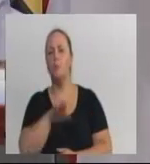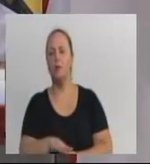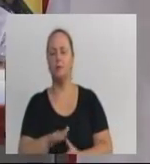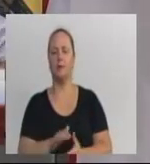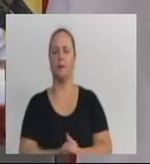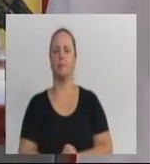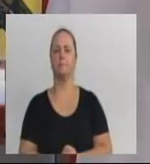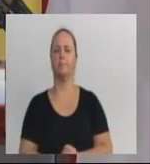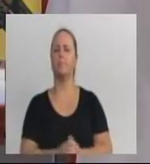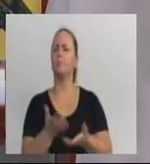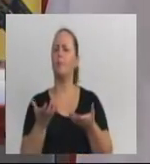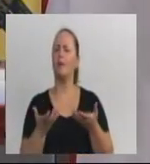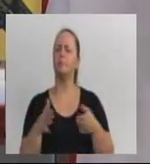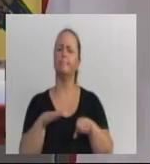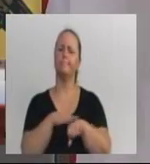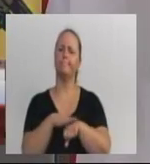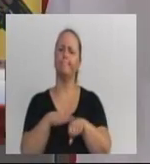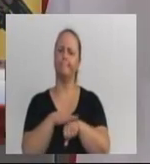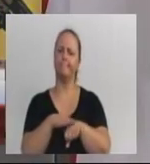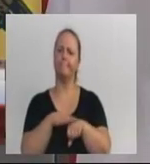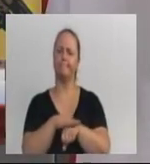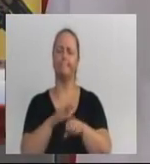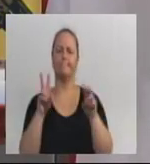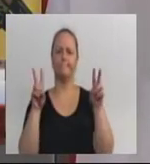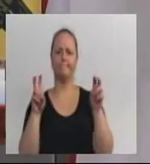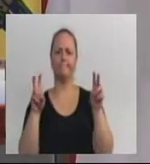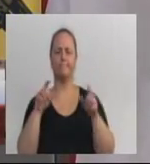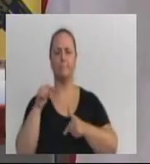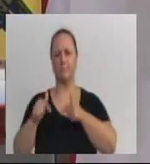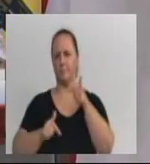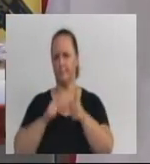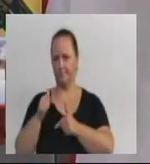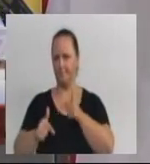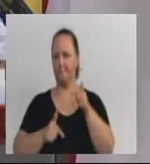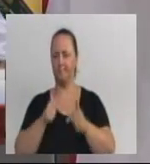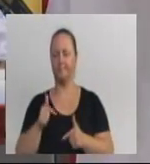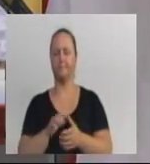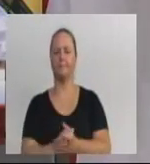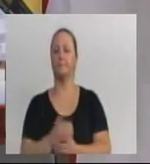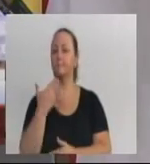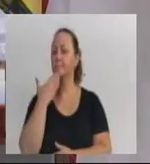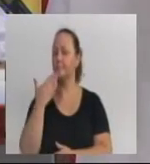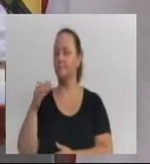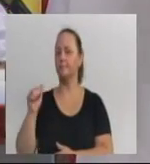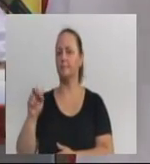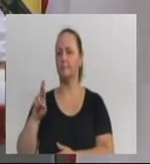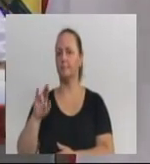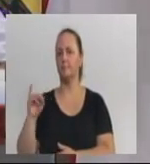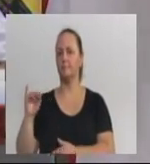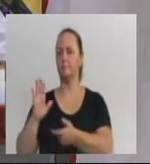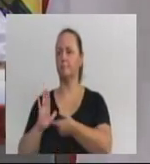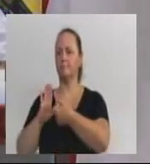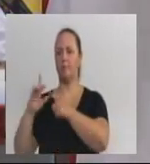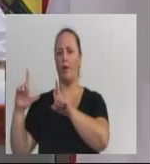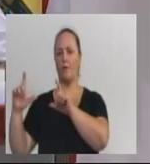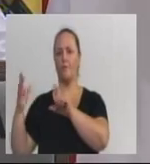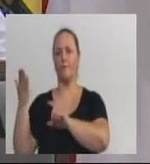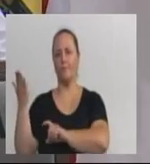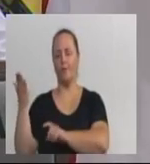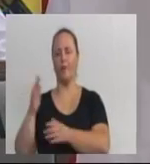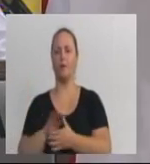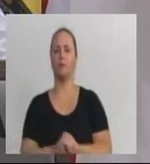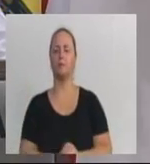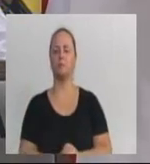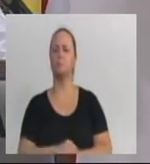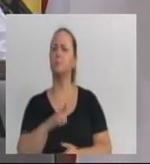sobre trabalho. Gostaria que o Ari começasse lá mostrando umas fotos lá, o pedido da comunidade do